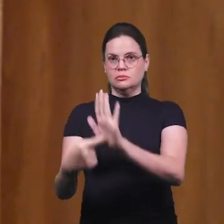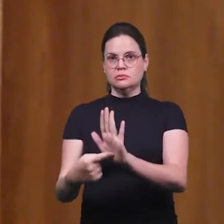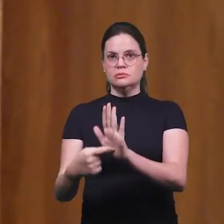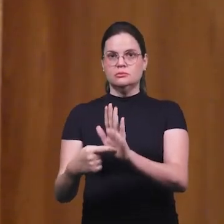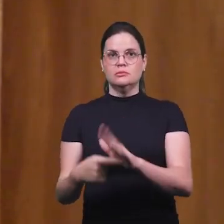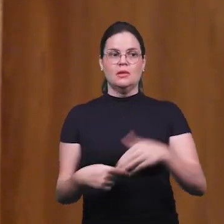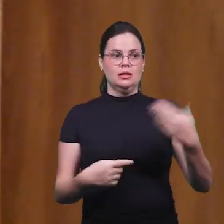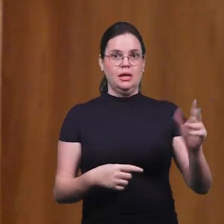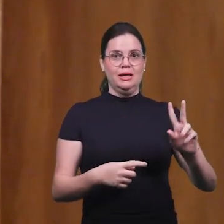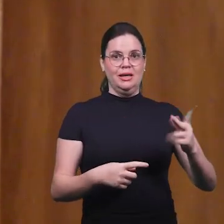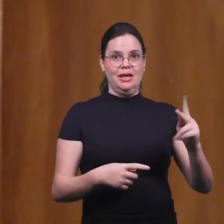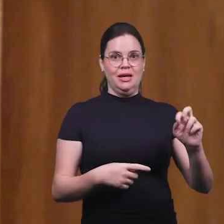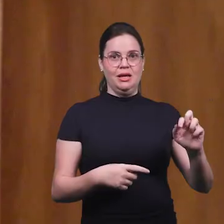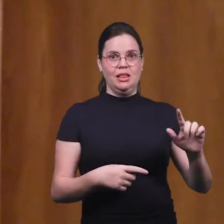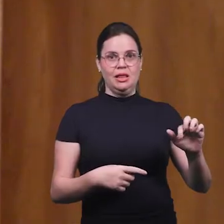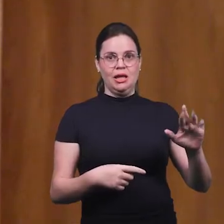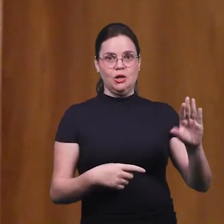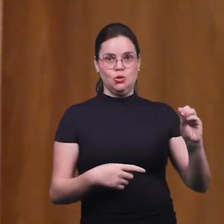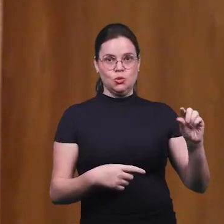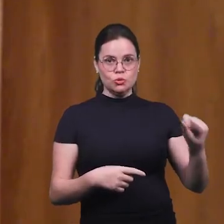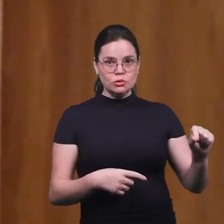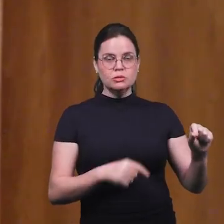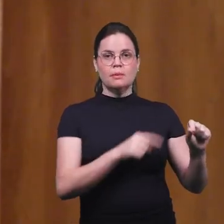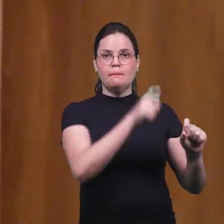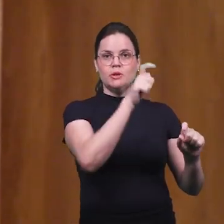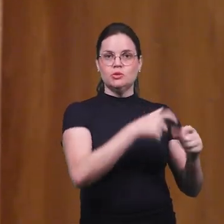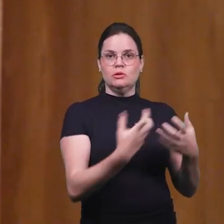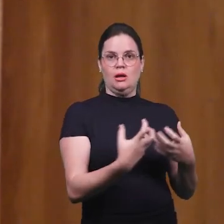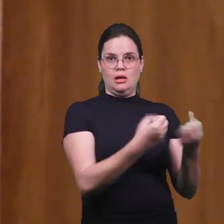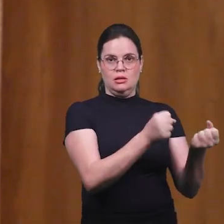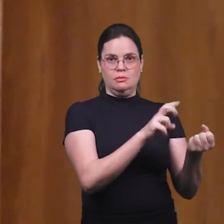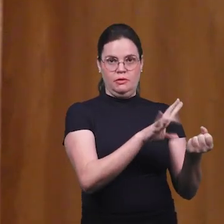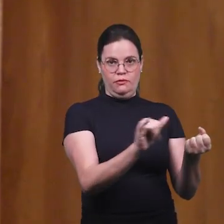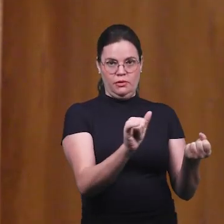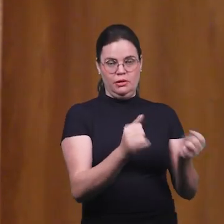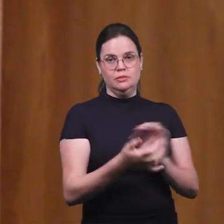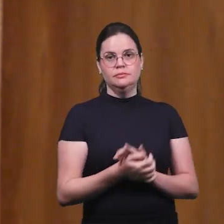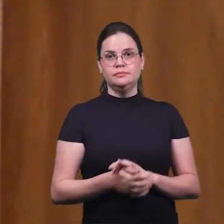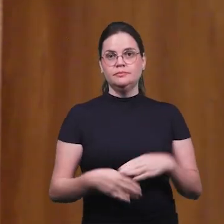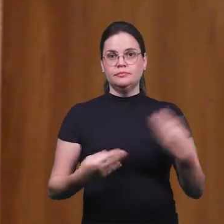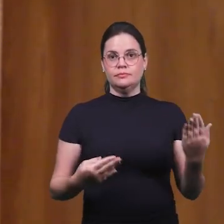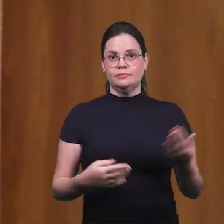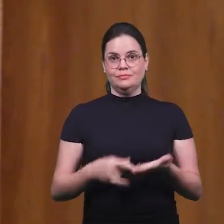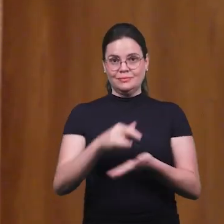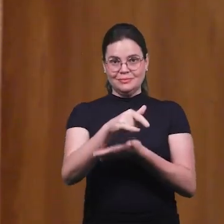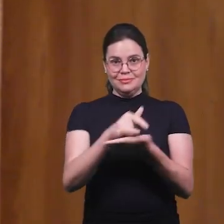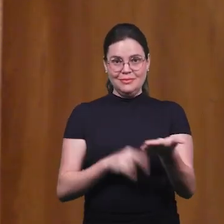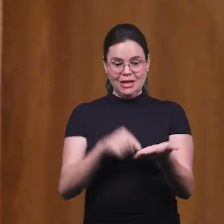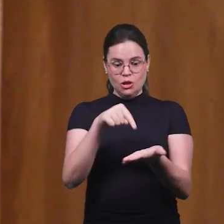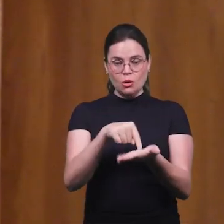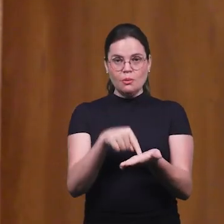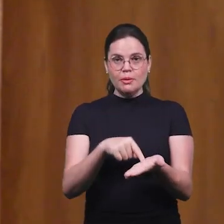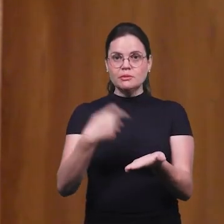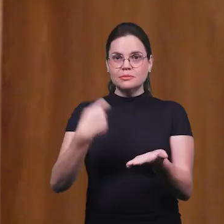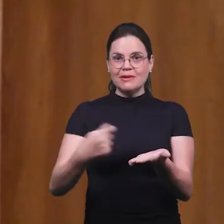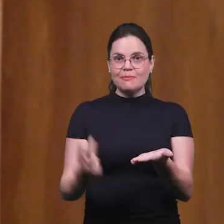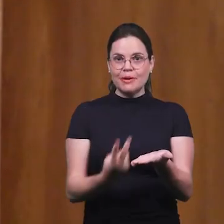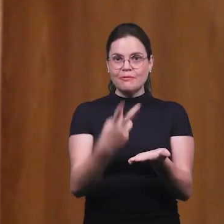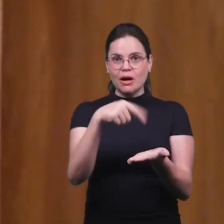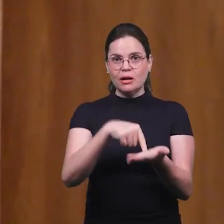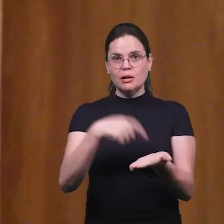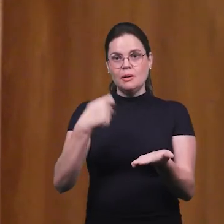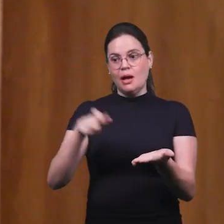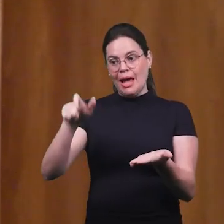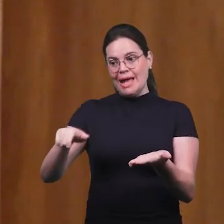tem os herdeiros, e para que esse testamento ele ele tem efeito, ele produz efeitos, é necessário que